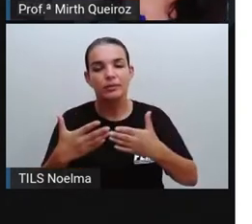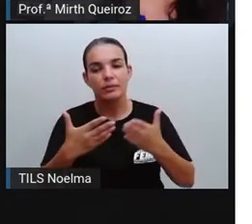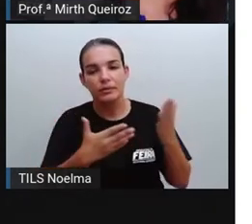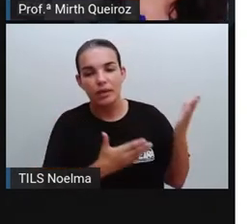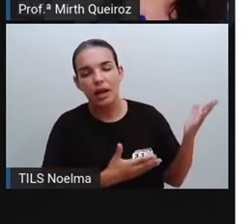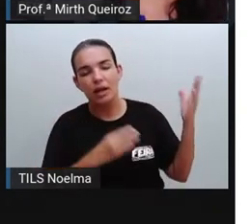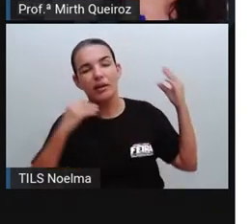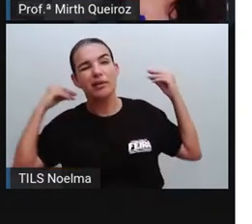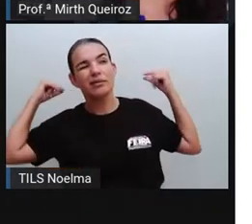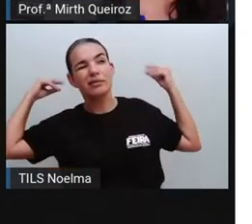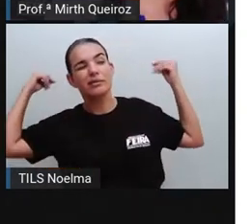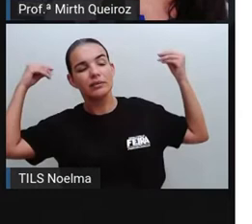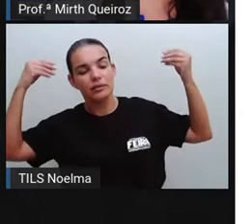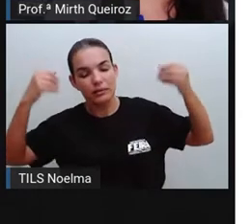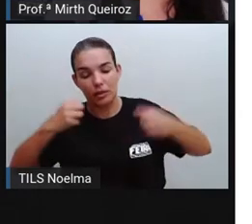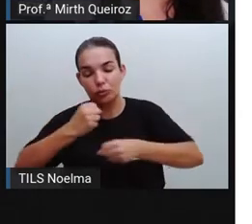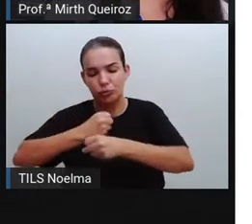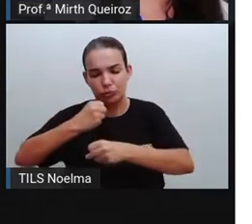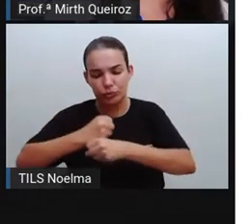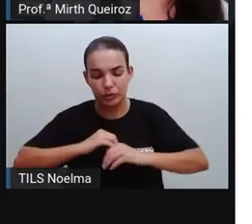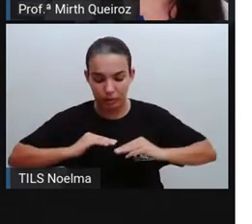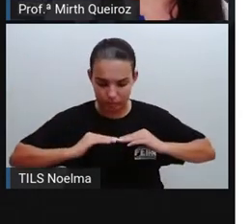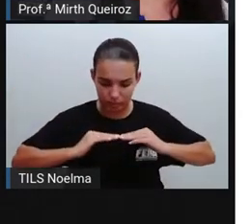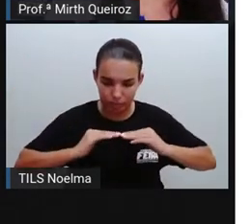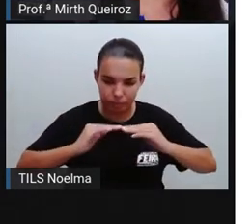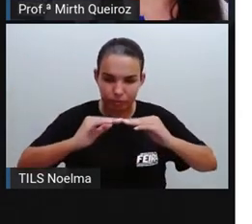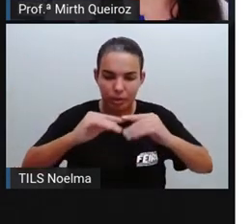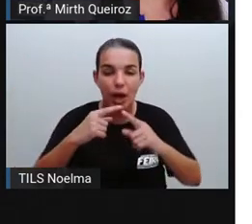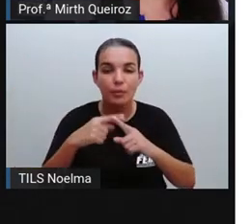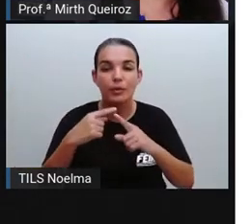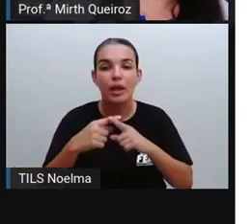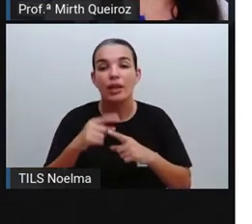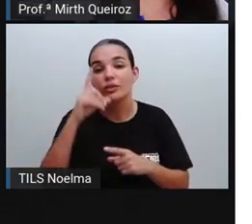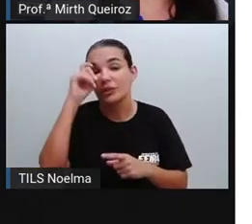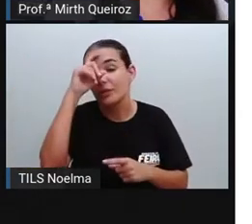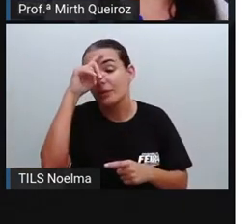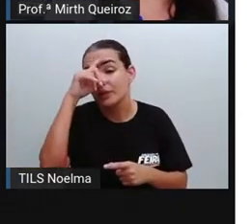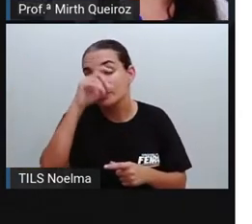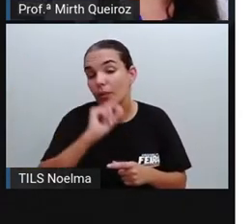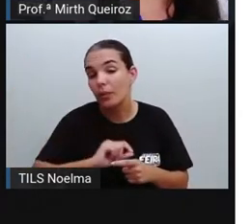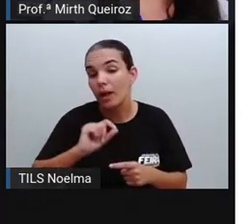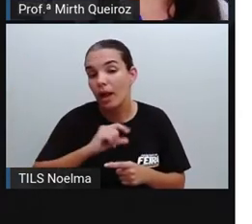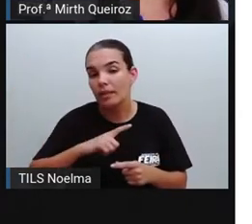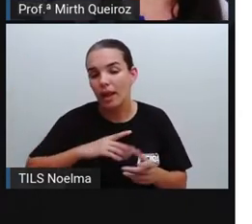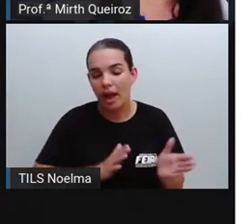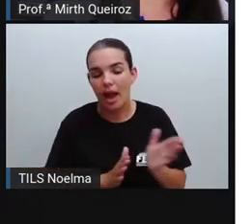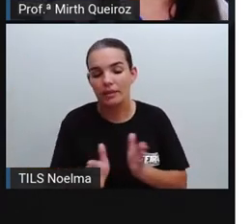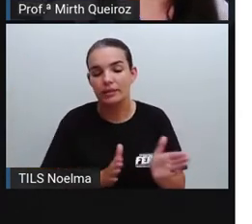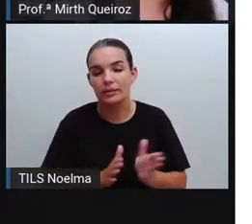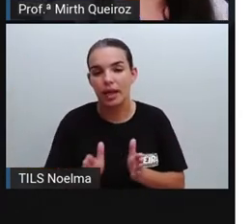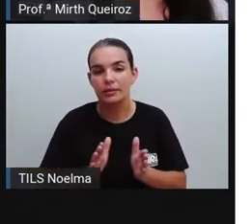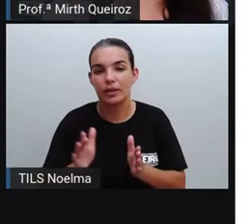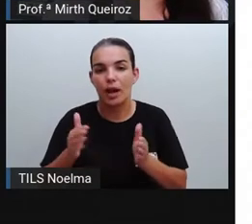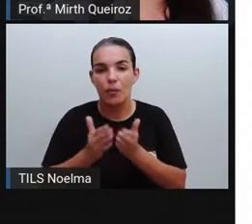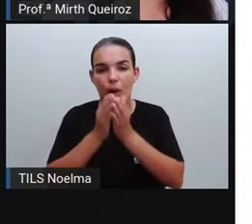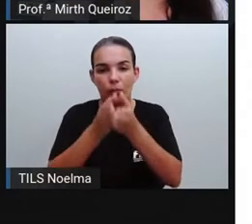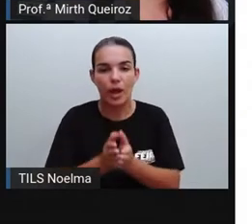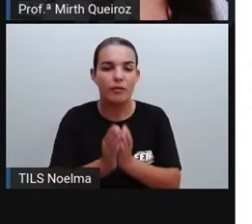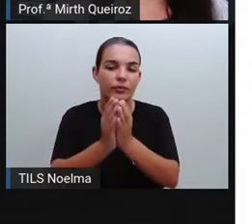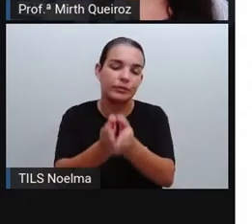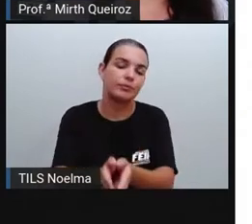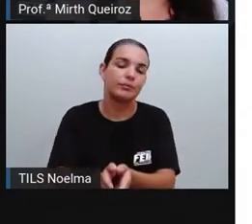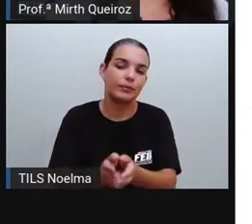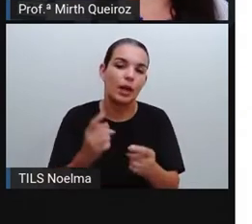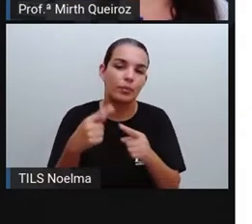os locais que ficavam ali à beira-mar, né, os portos, né, e pudessem ser transportados aí para Portugal.